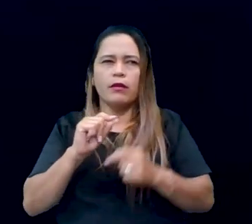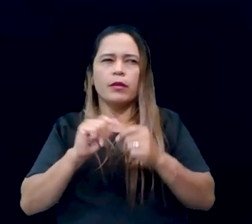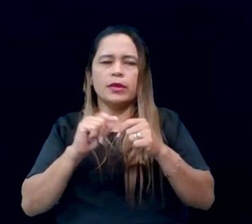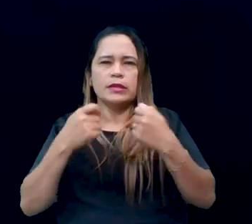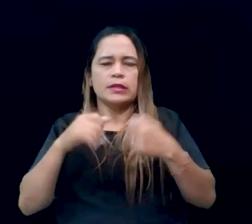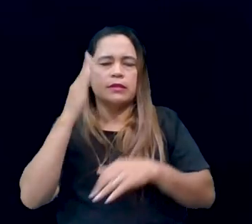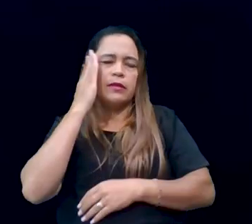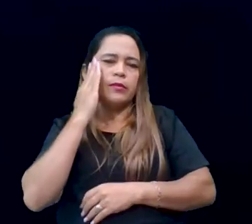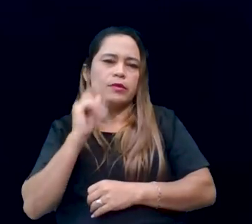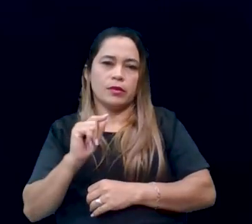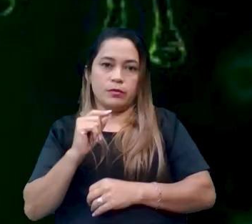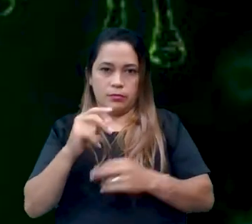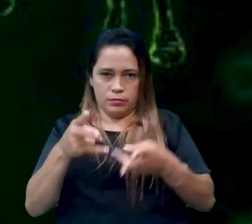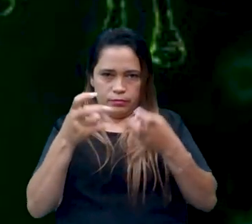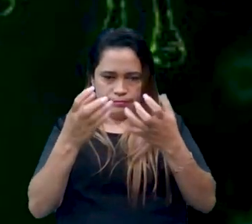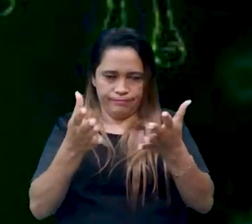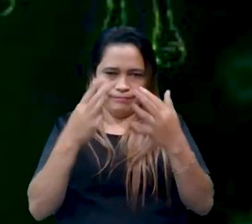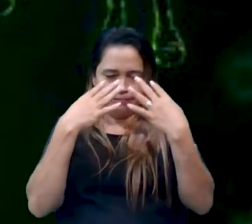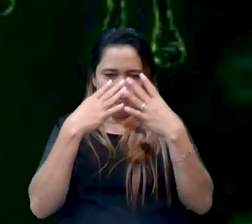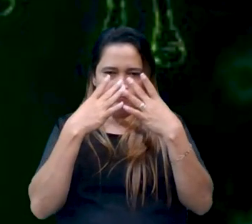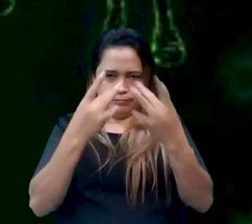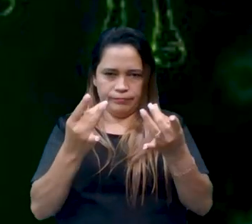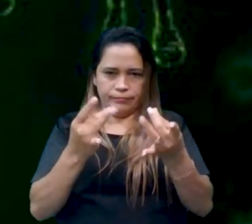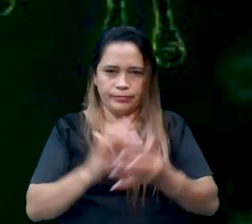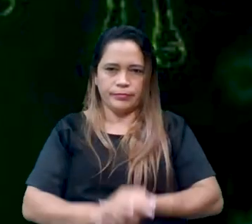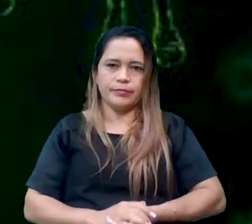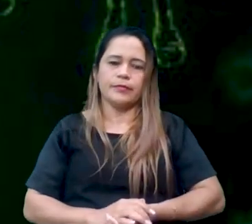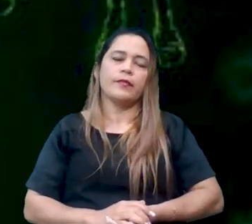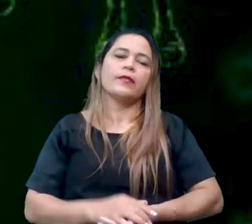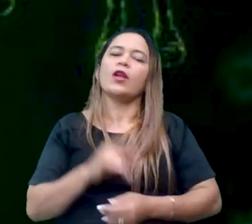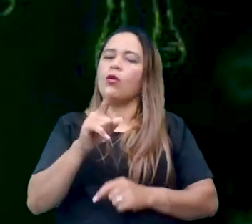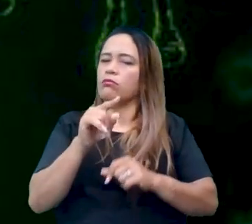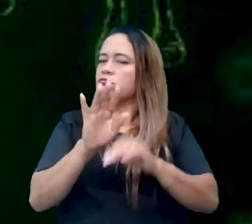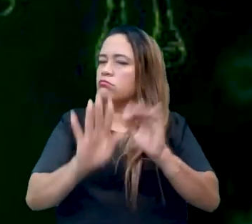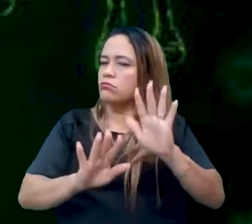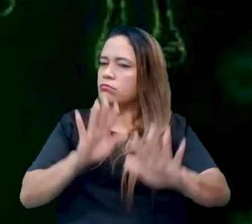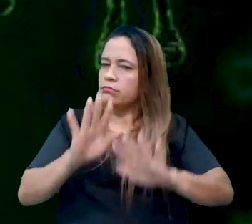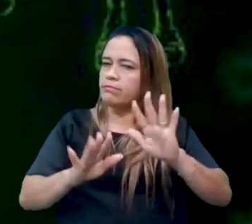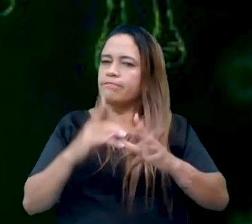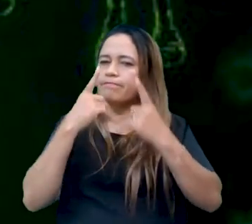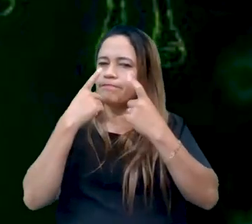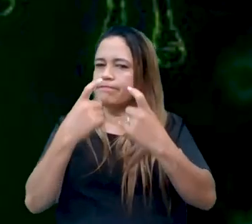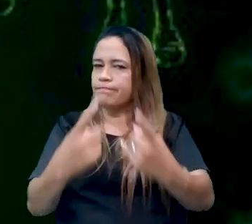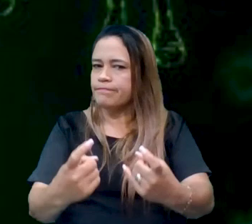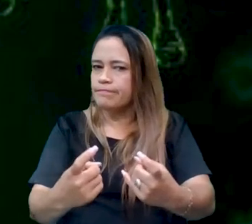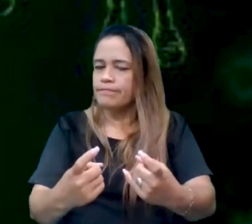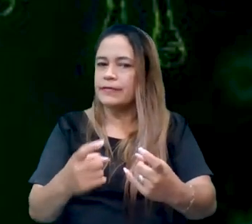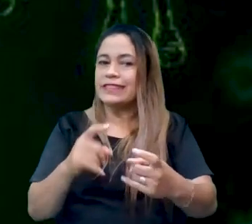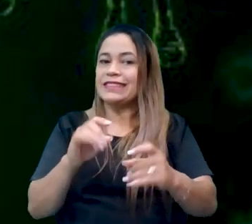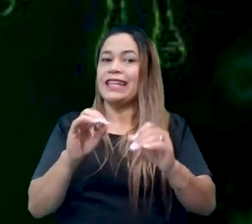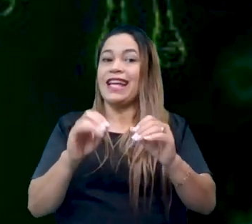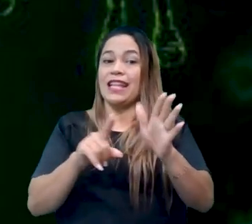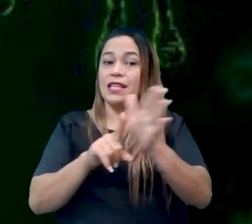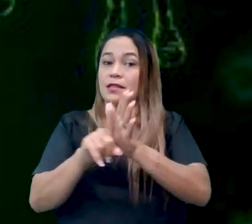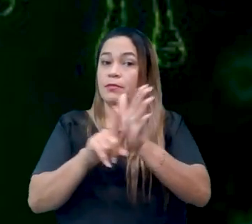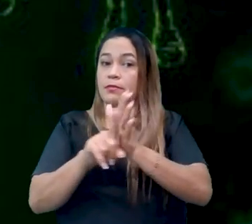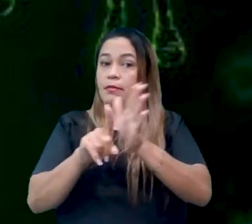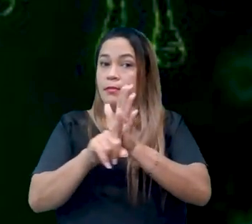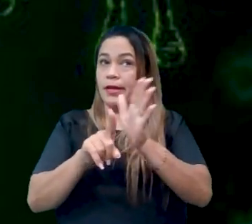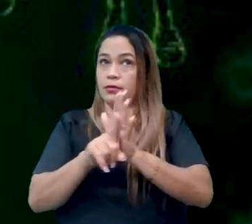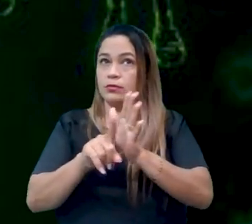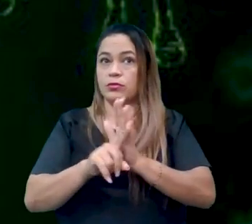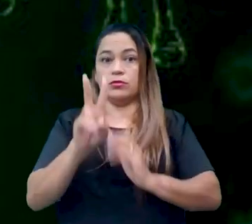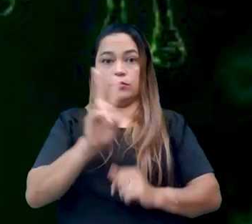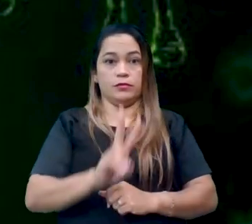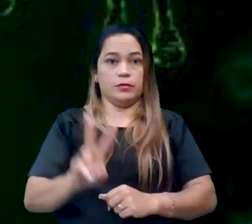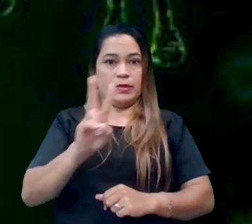olha aqui para mim, muita ênfase aqui em mim aqui agora. Toma cuidado com uma coisa interessante. Nas questõezinhas de vestibular, para